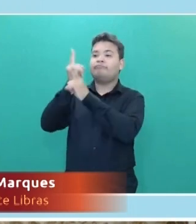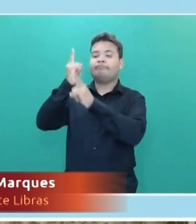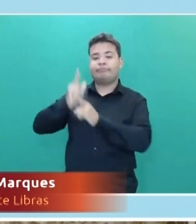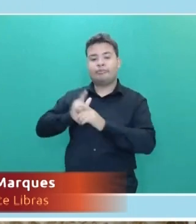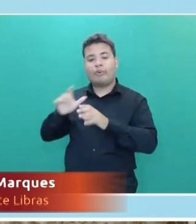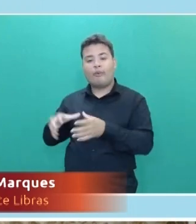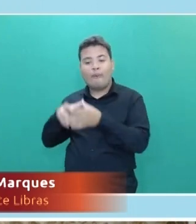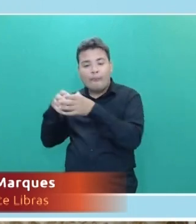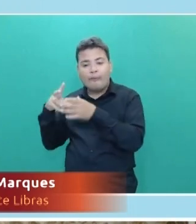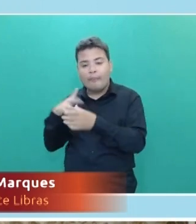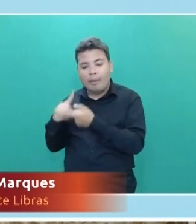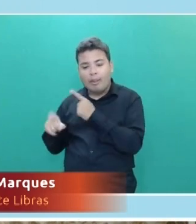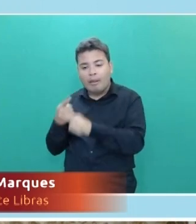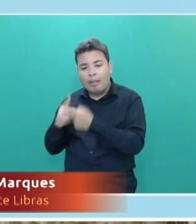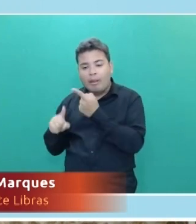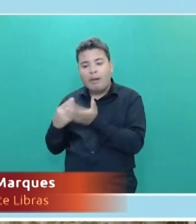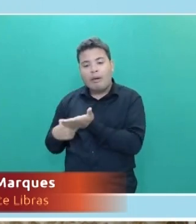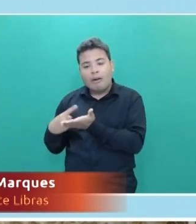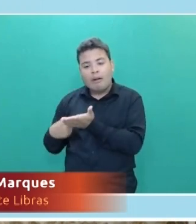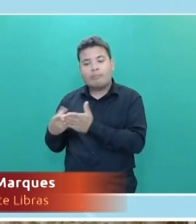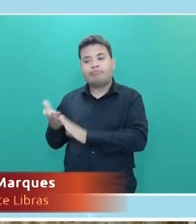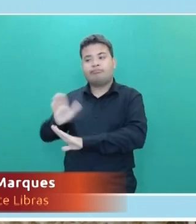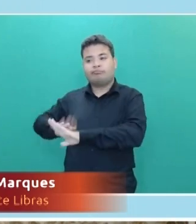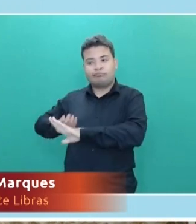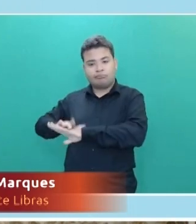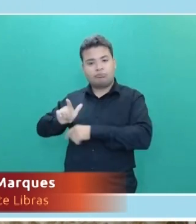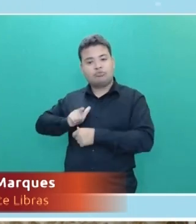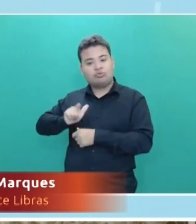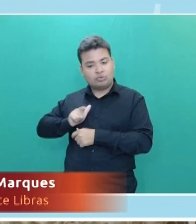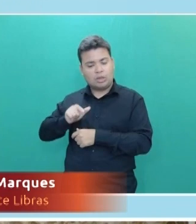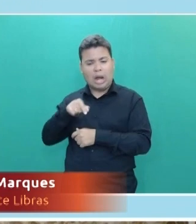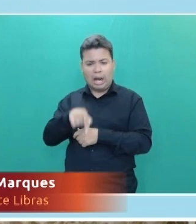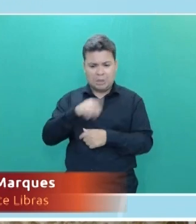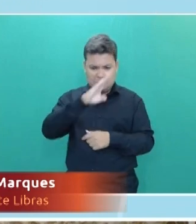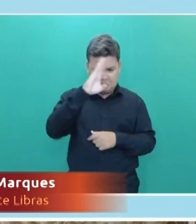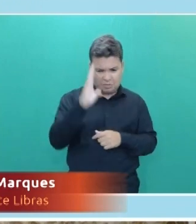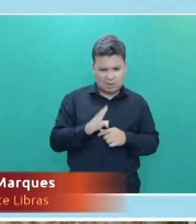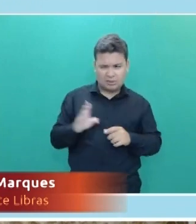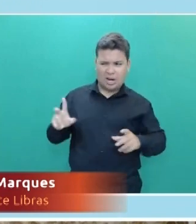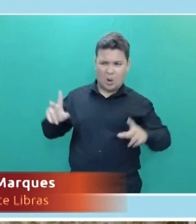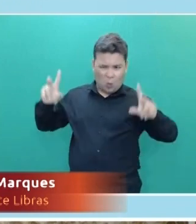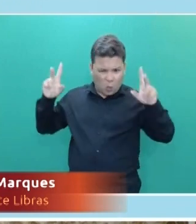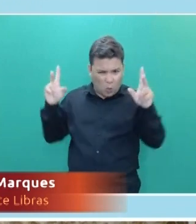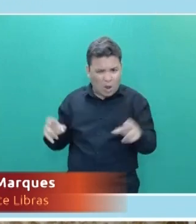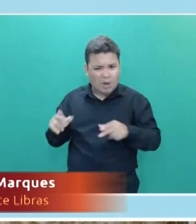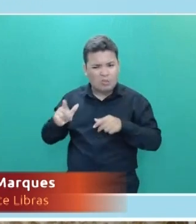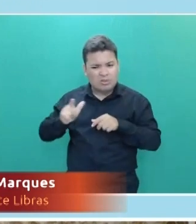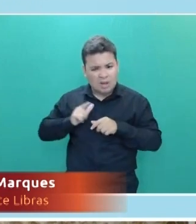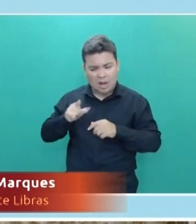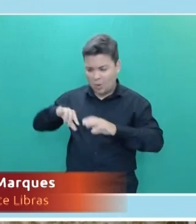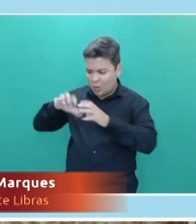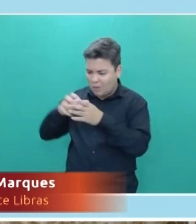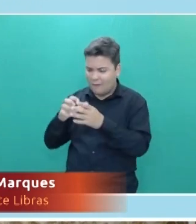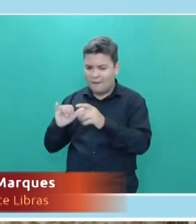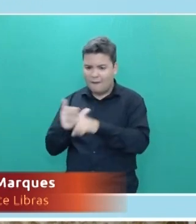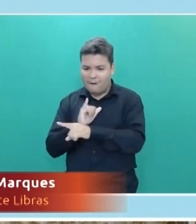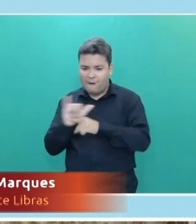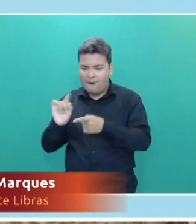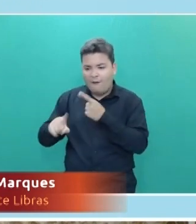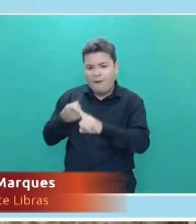sobre isso, né? Aqui no Brasil isso se repete também a esses grupos organizados para difundir ódio, difundir